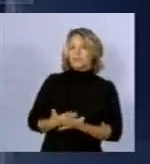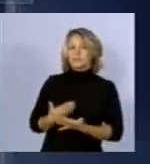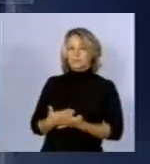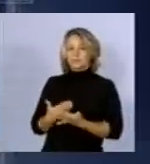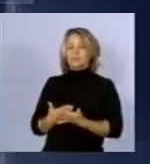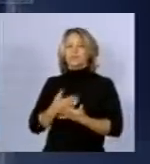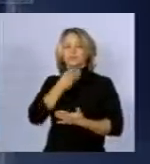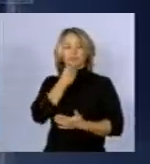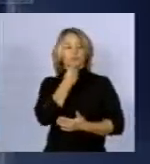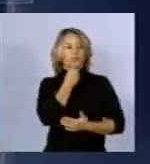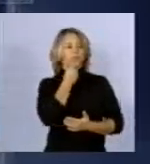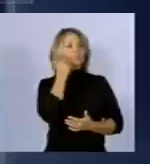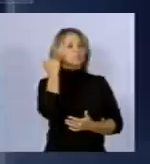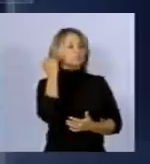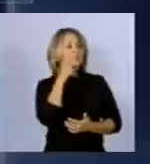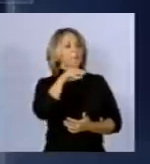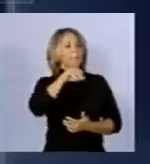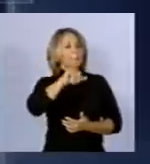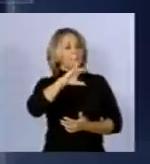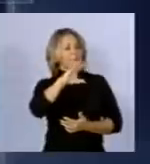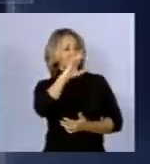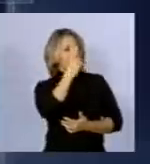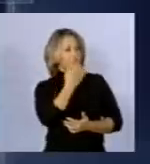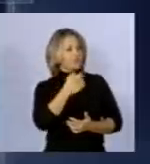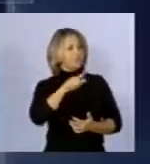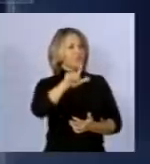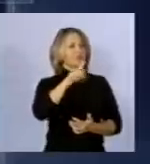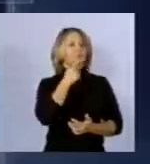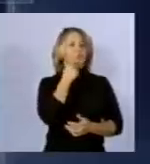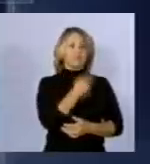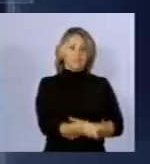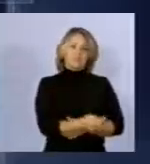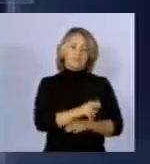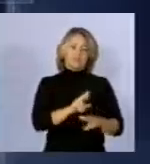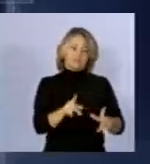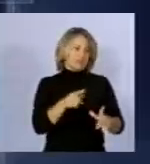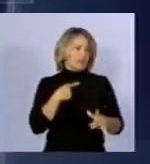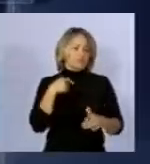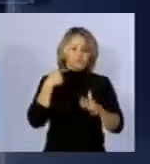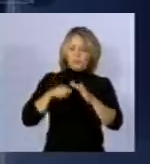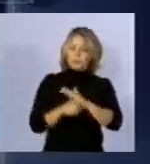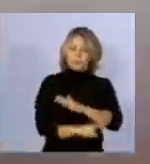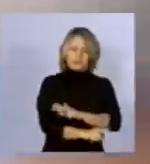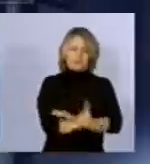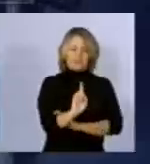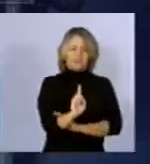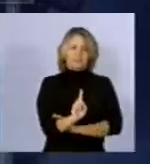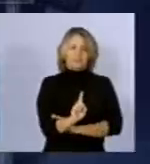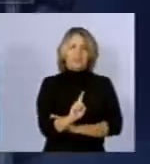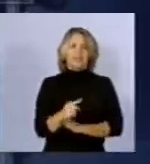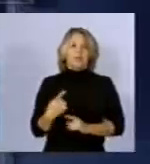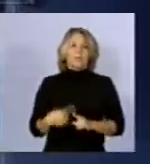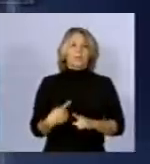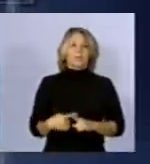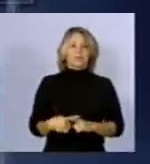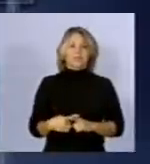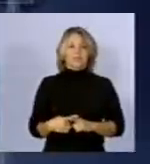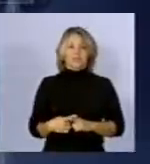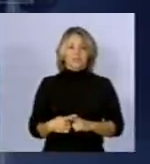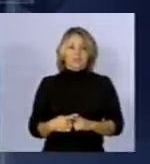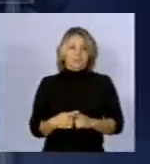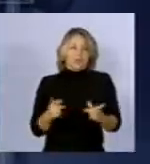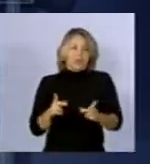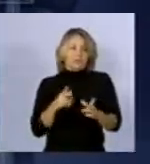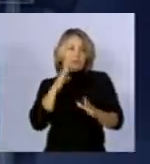Michel kund eh levanta vários eu não vou me aprofundar muito nisso porque também eh não é o